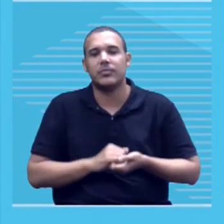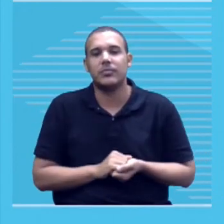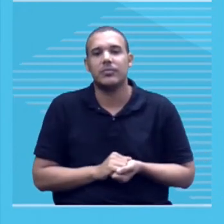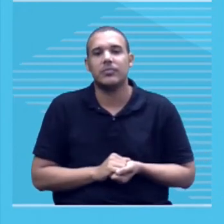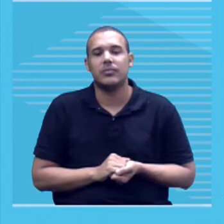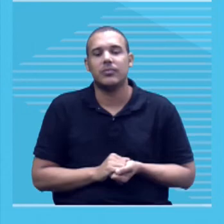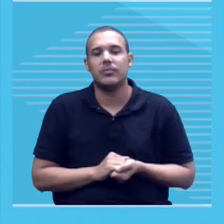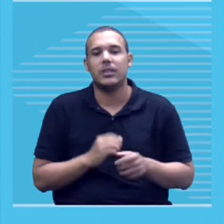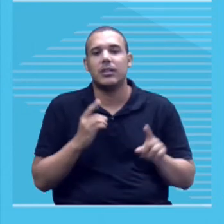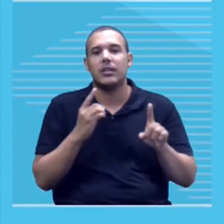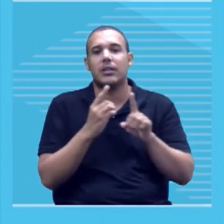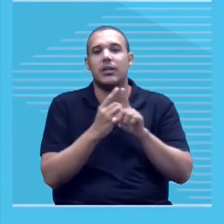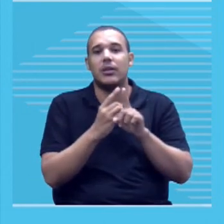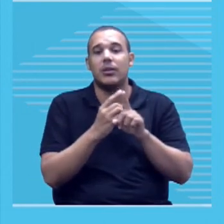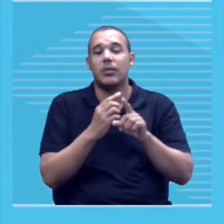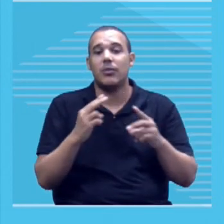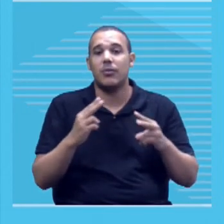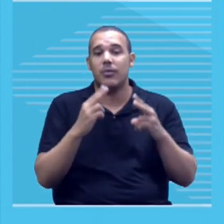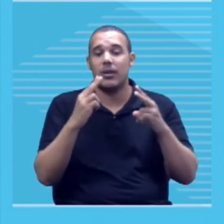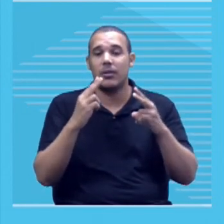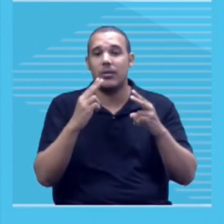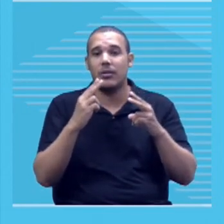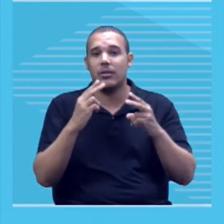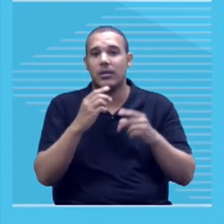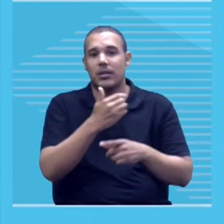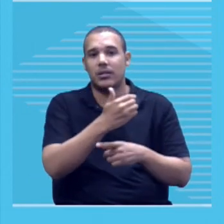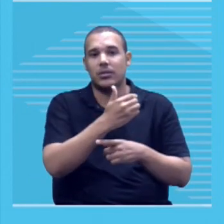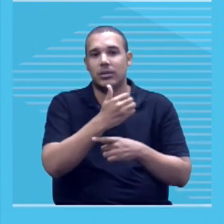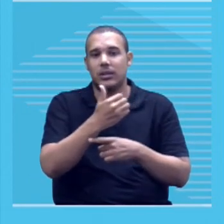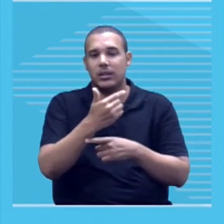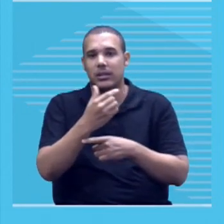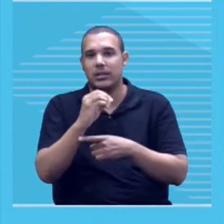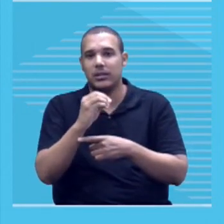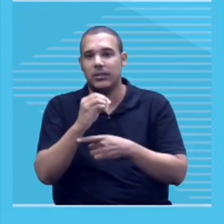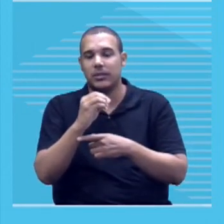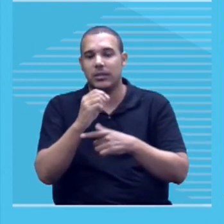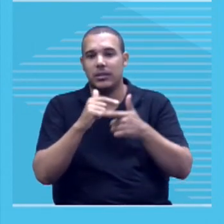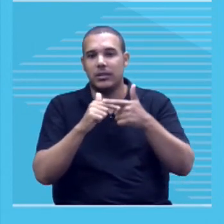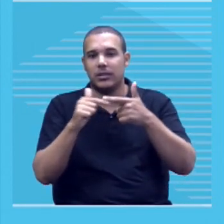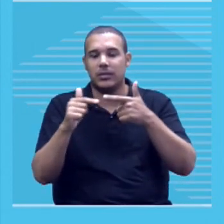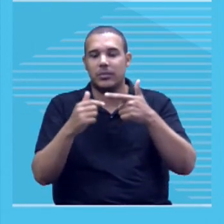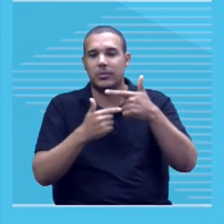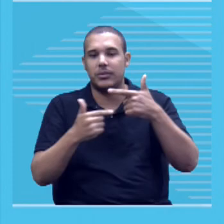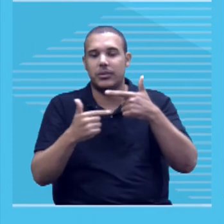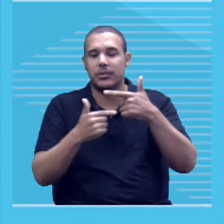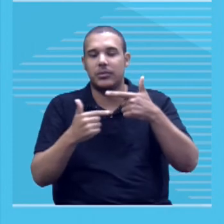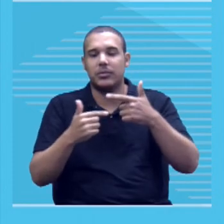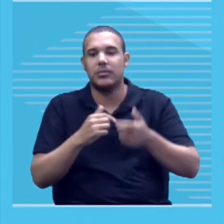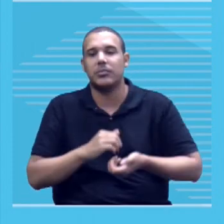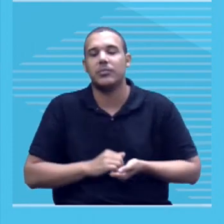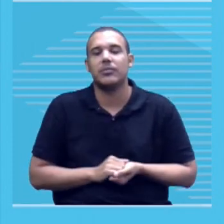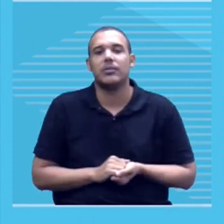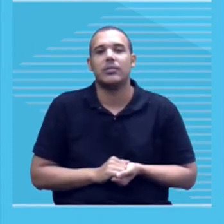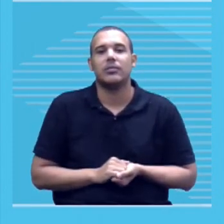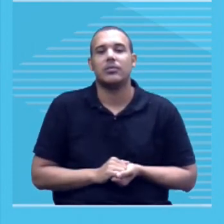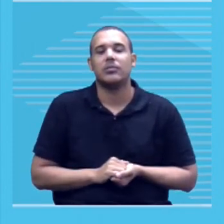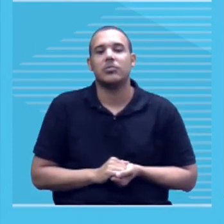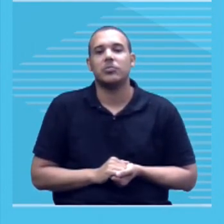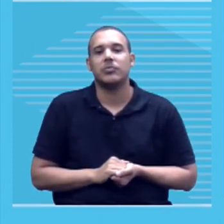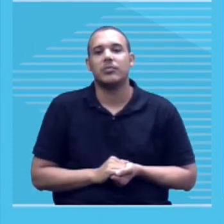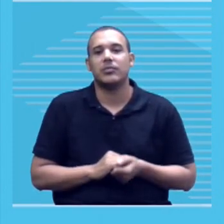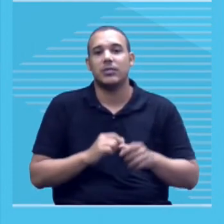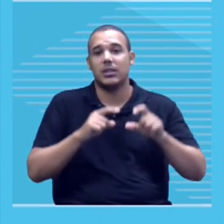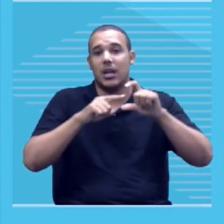E aí o valor da corrente seria igual a 220 dividido por 22. Então, a minha corrente